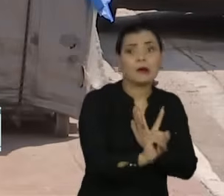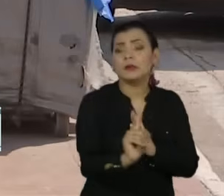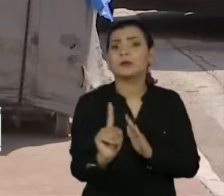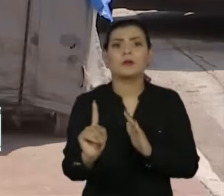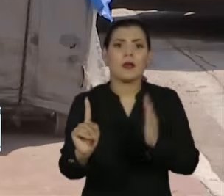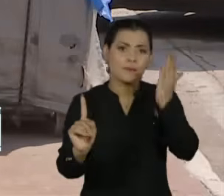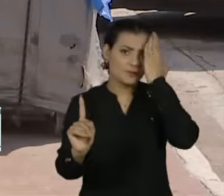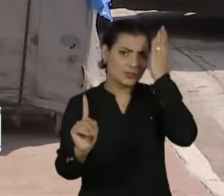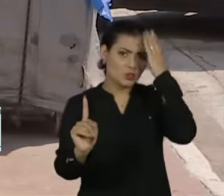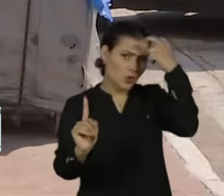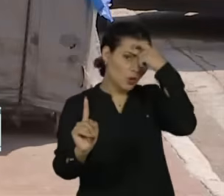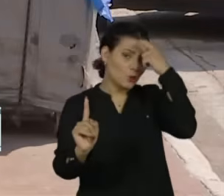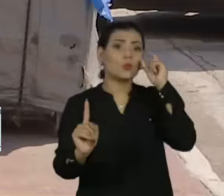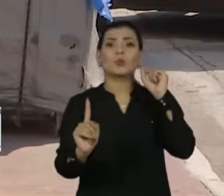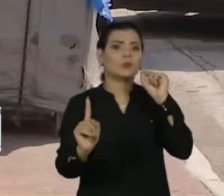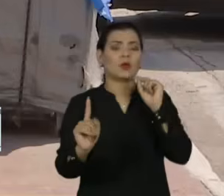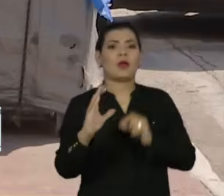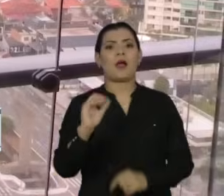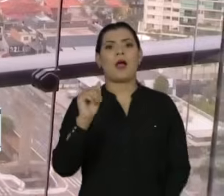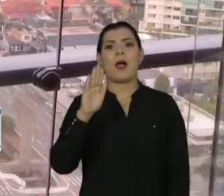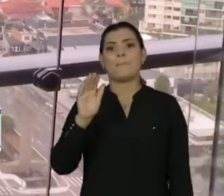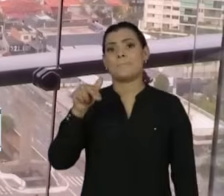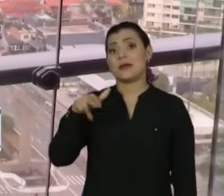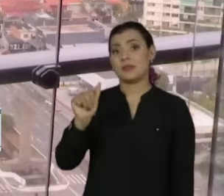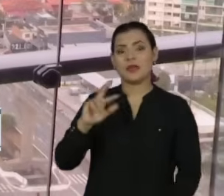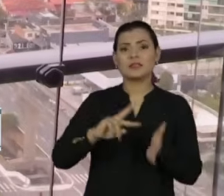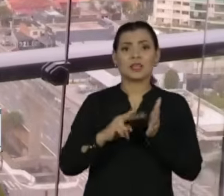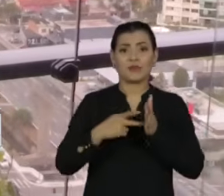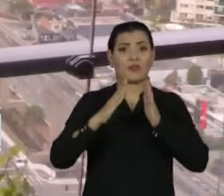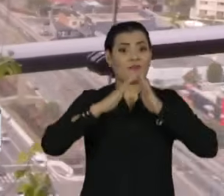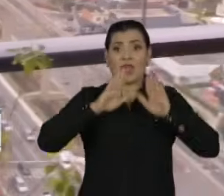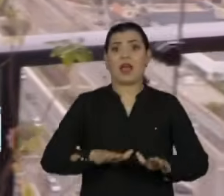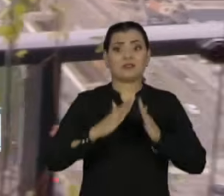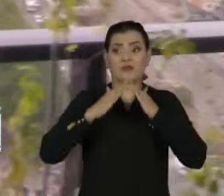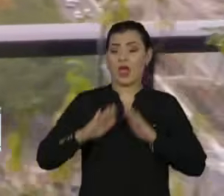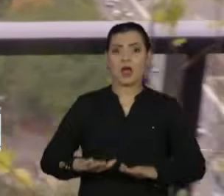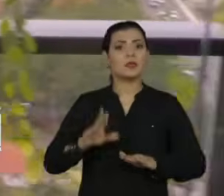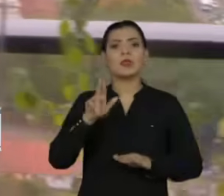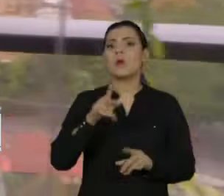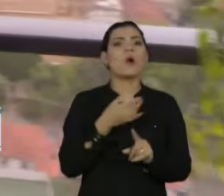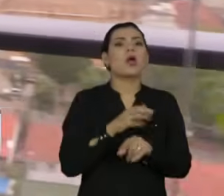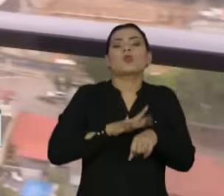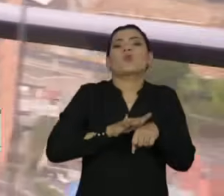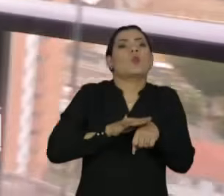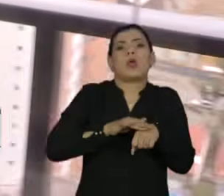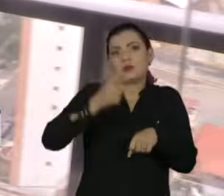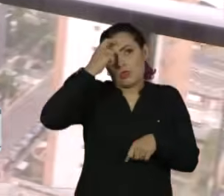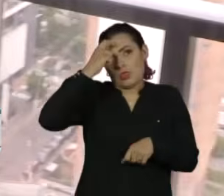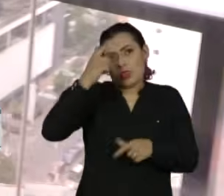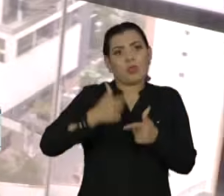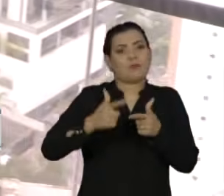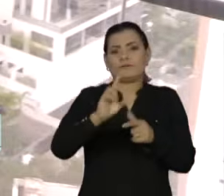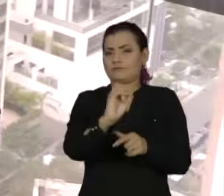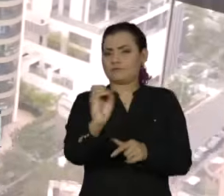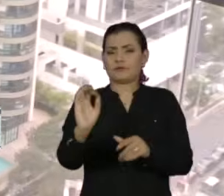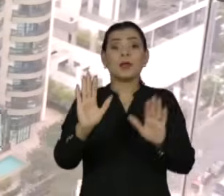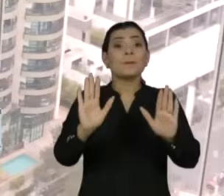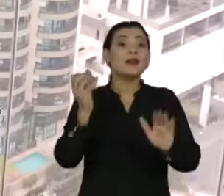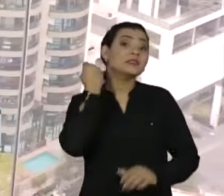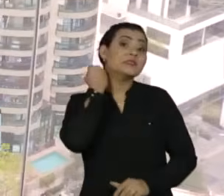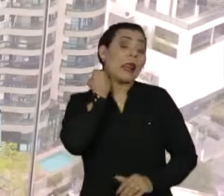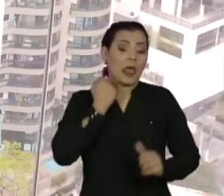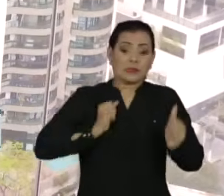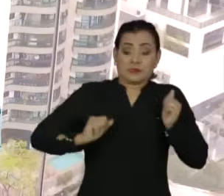psicólogos chamam de síndrome da cabana. Apesar do nome, não é doença e nem transtorno mental, mas um estresse que